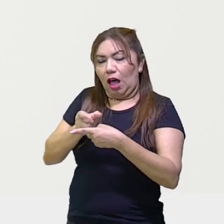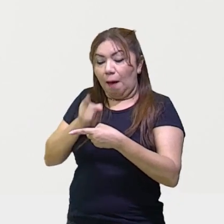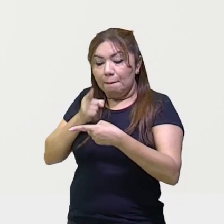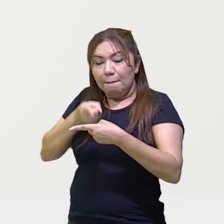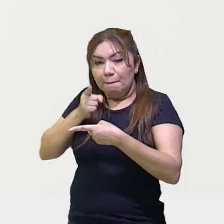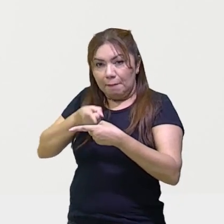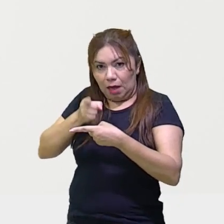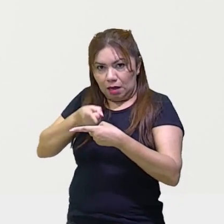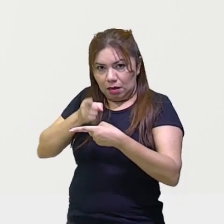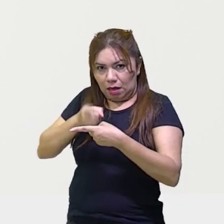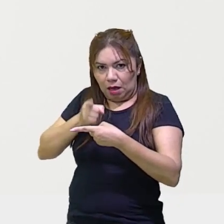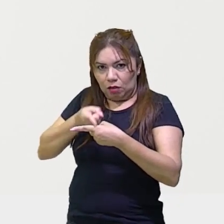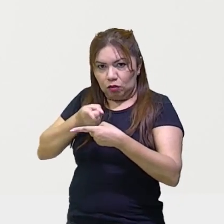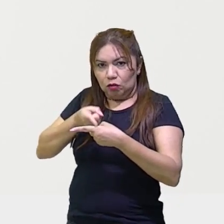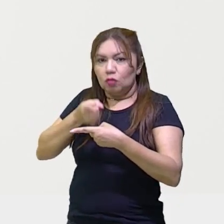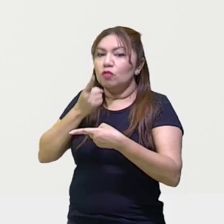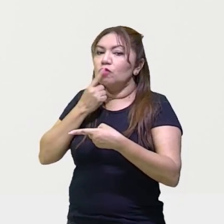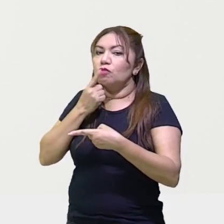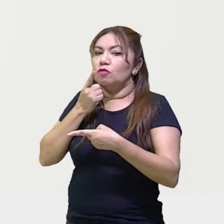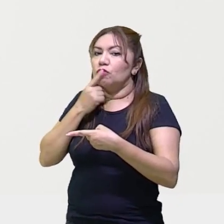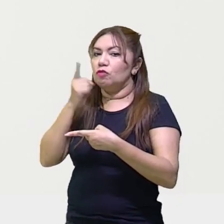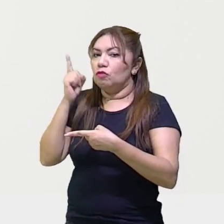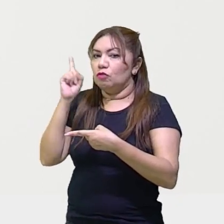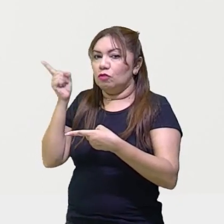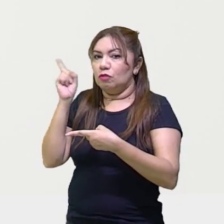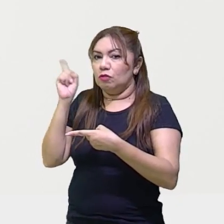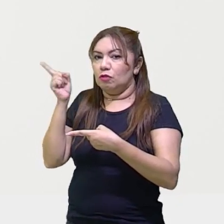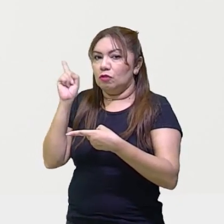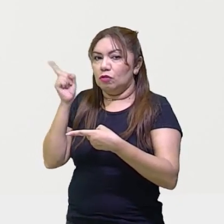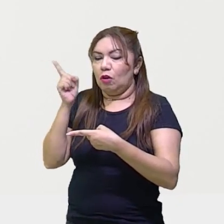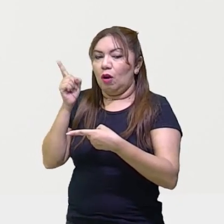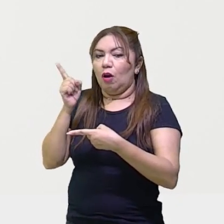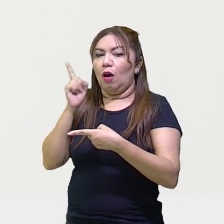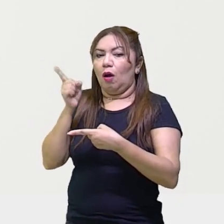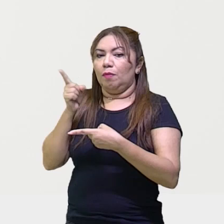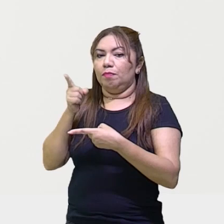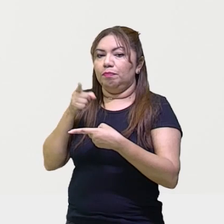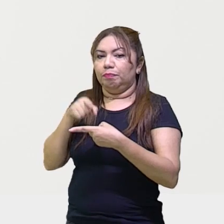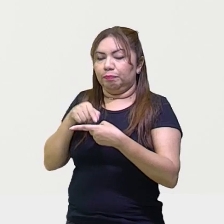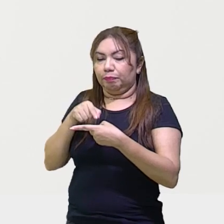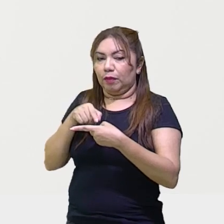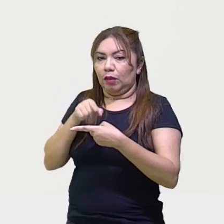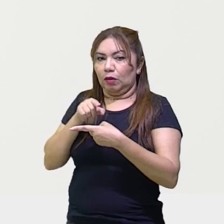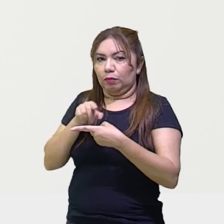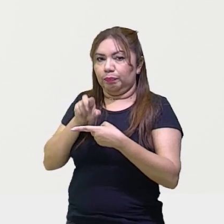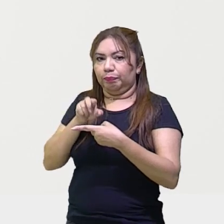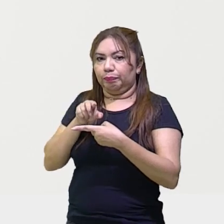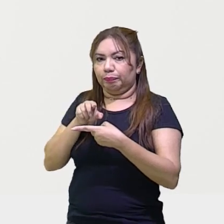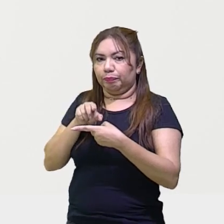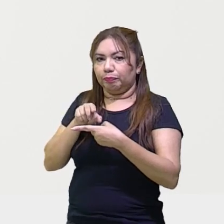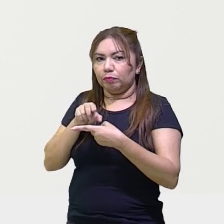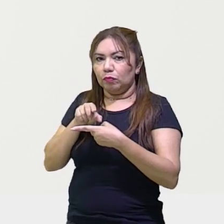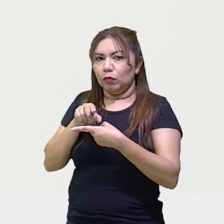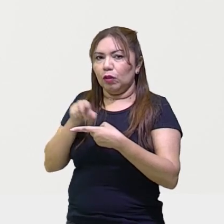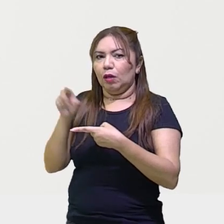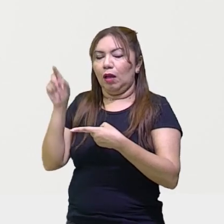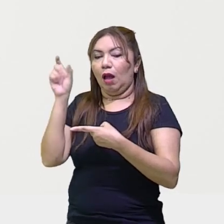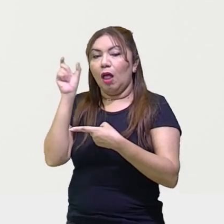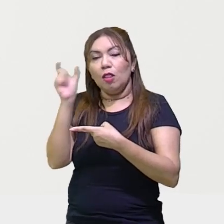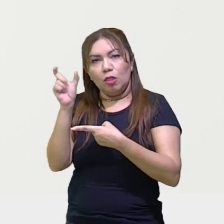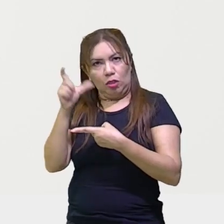demarcado aí de vermelho, que é para vocês ficarem espertos. Sílaba da palavra, nós vamos classificá-la como